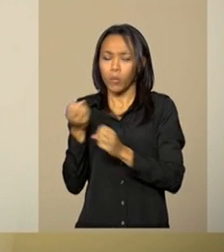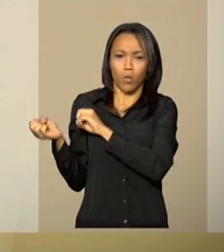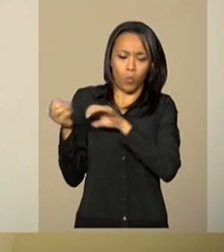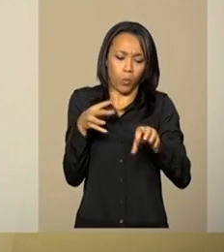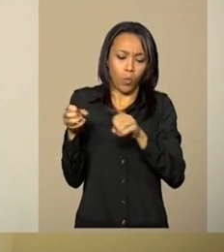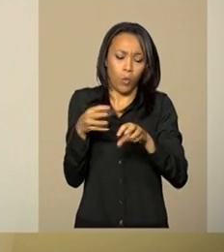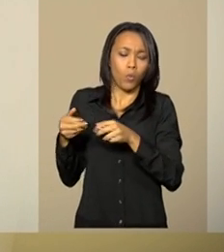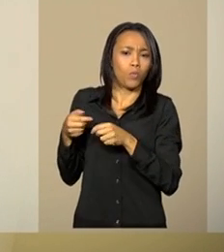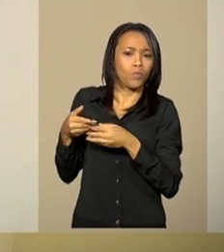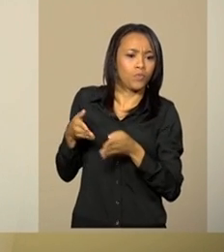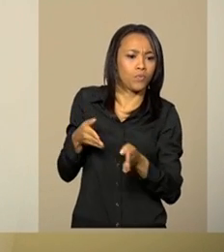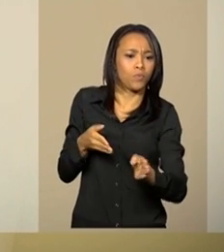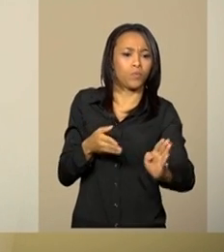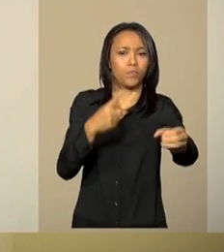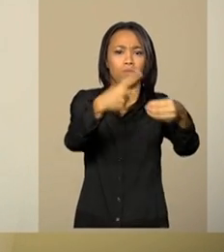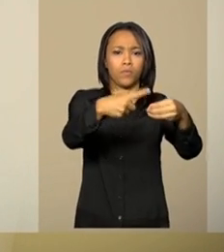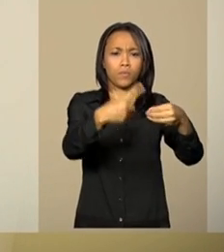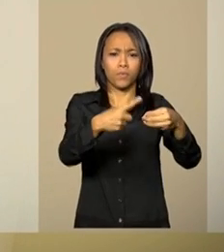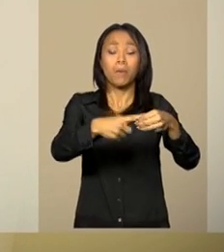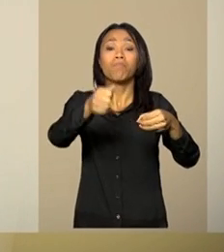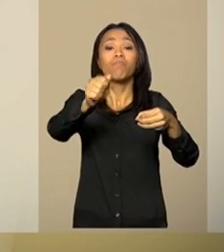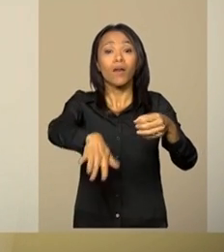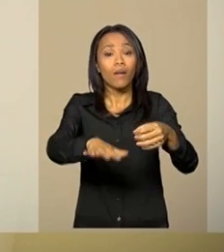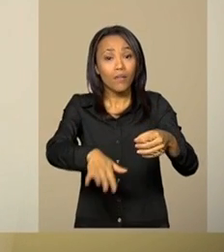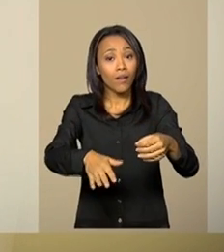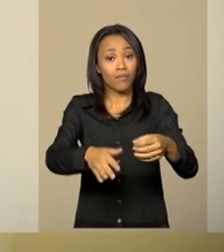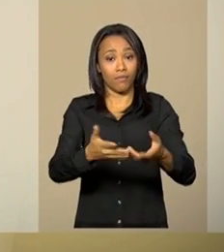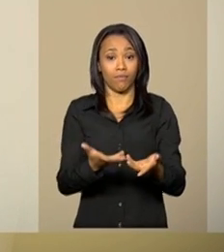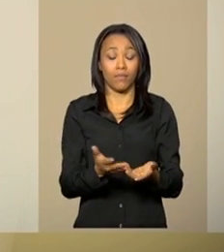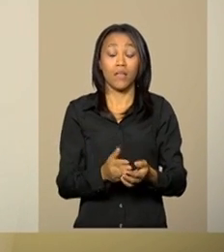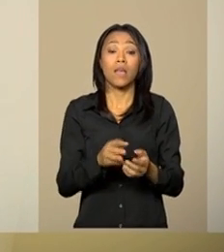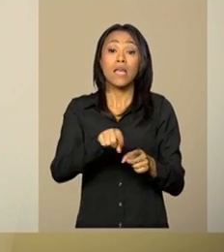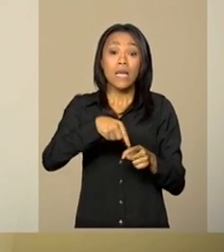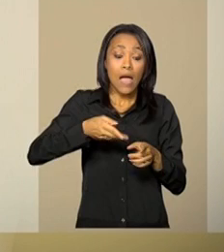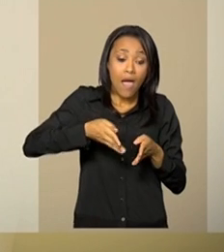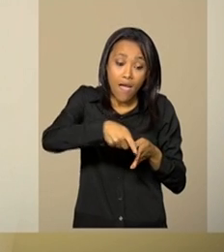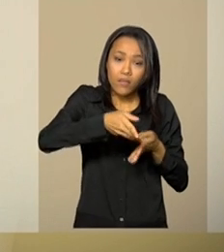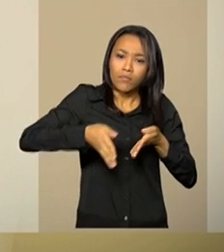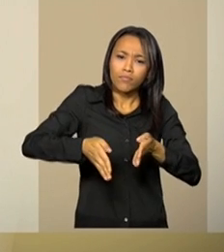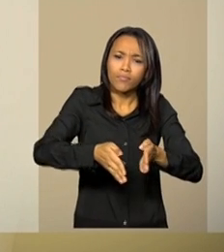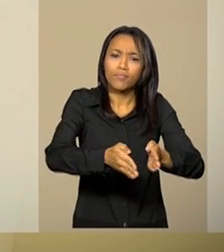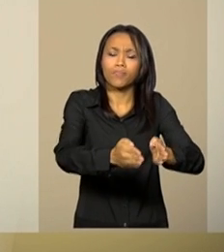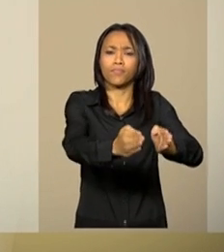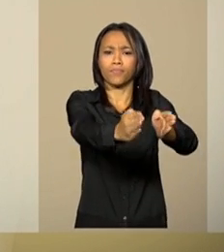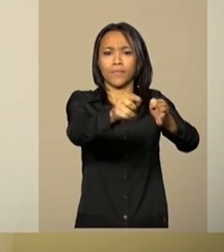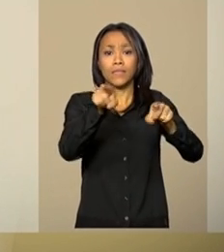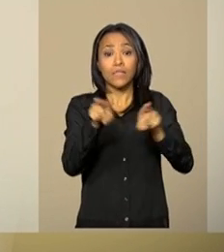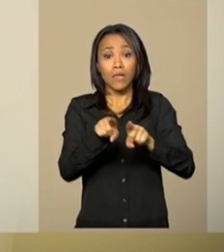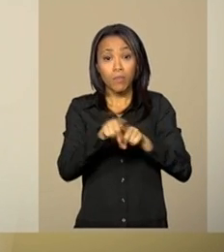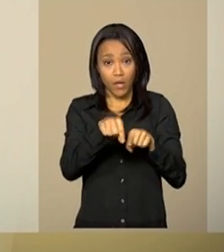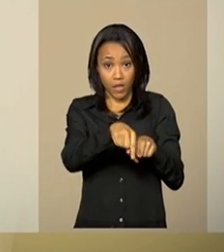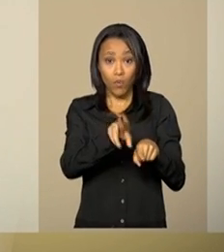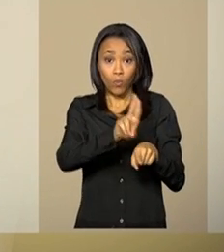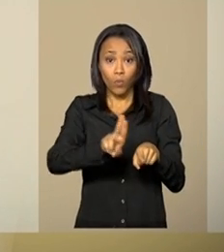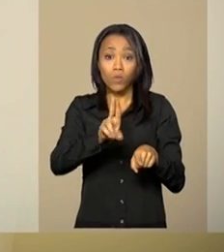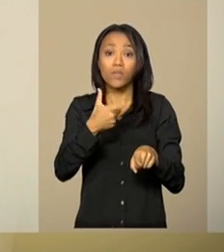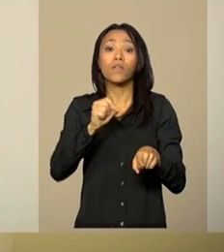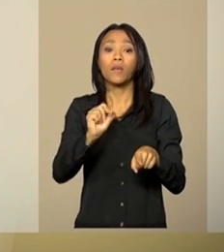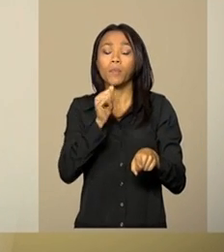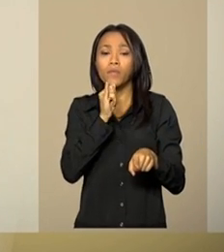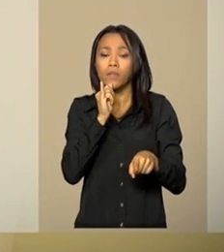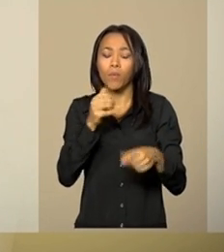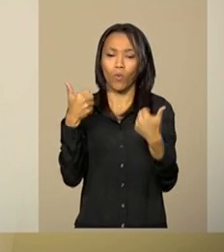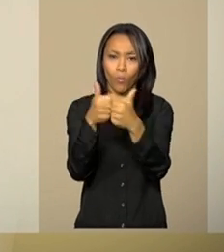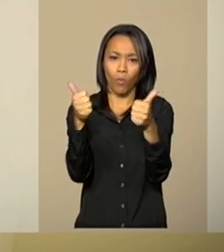agricultura familiar, com menos custos e sem desperdício. Pelas estradas vicinais, também passam, por exemplo,